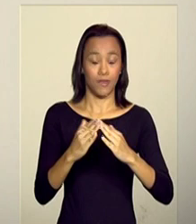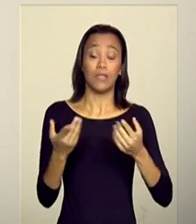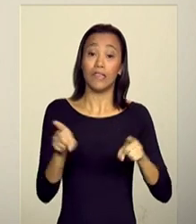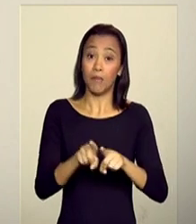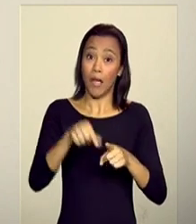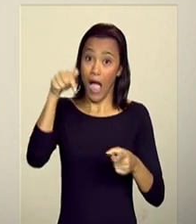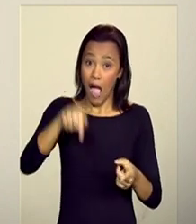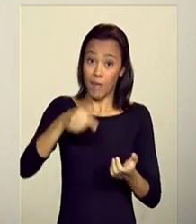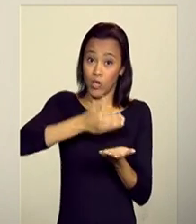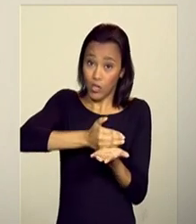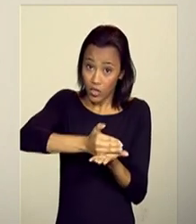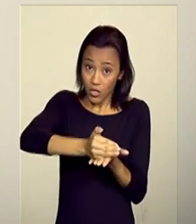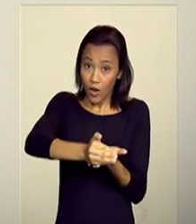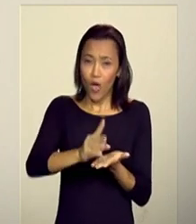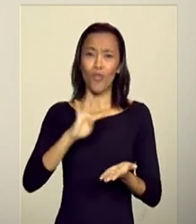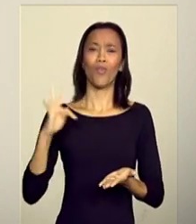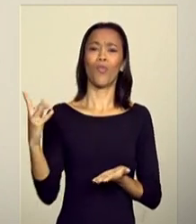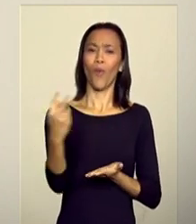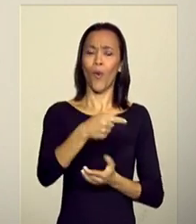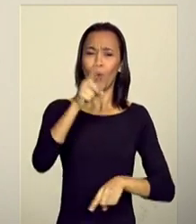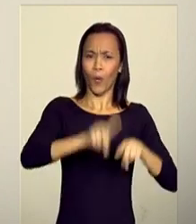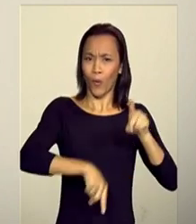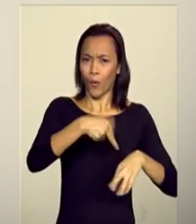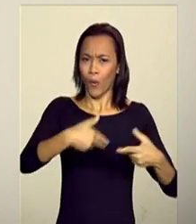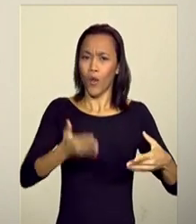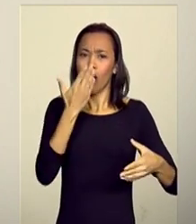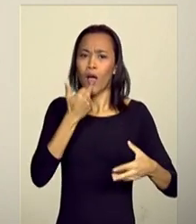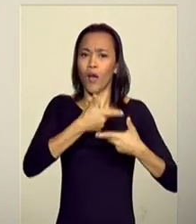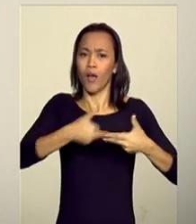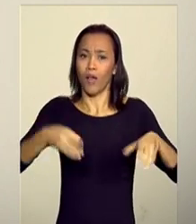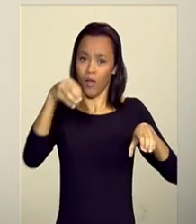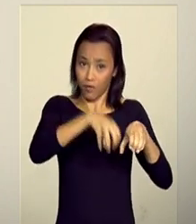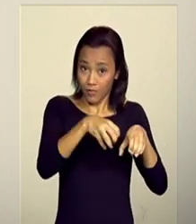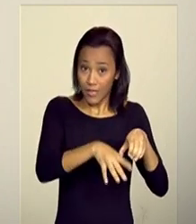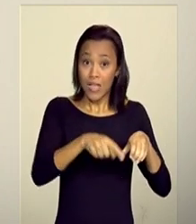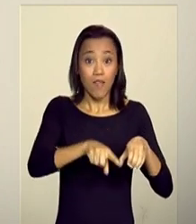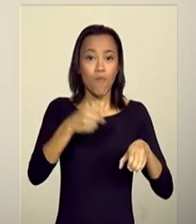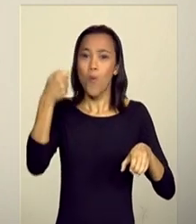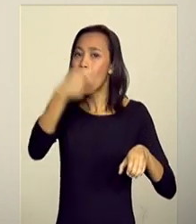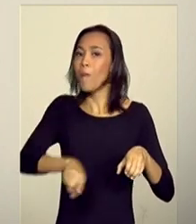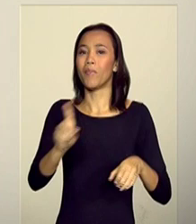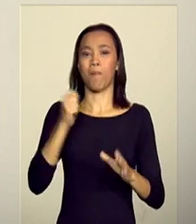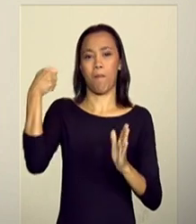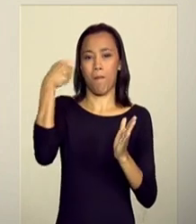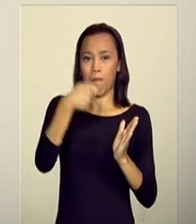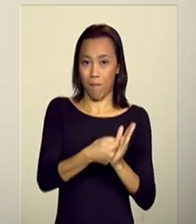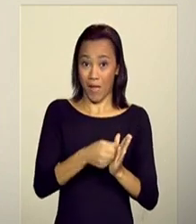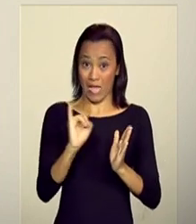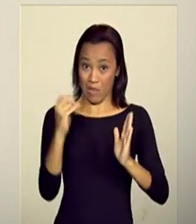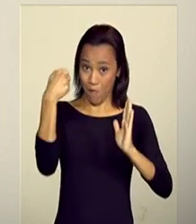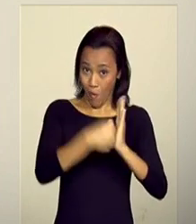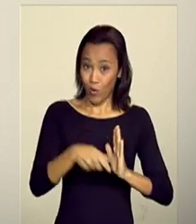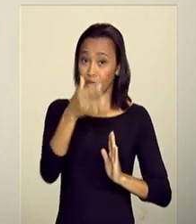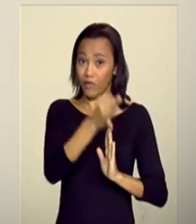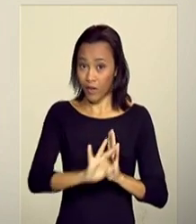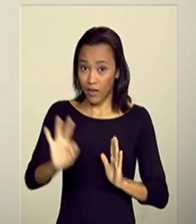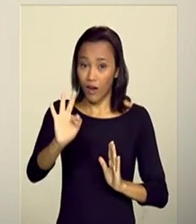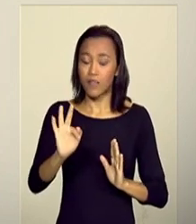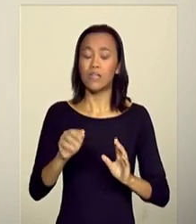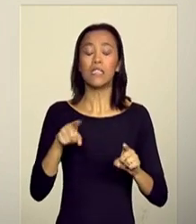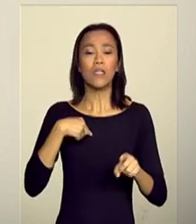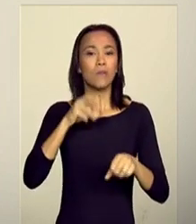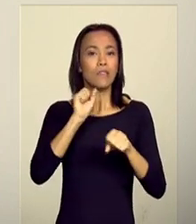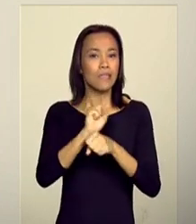a partir de agora todos os produtos da cesta básica estarão livres do pagamento de impostos federais eu